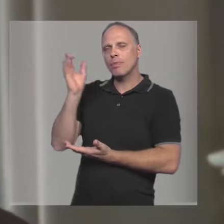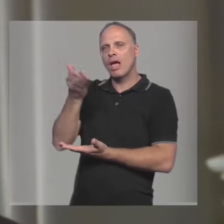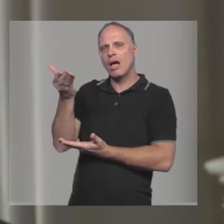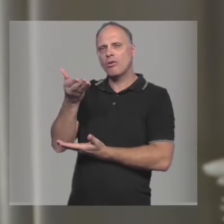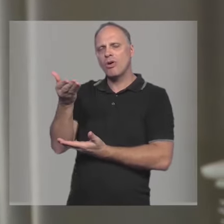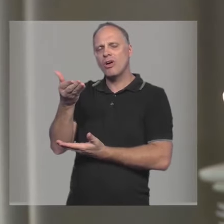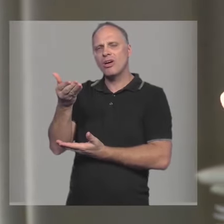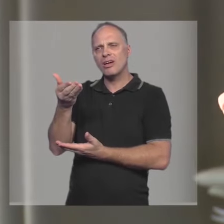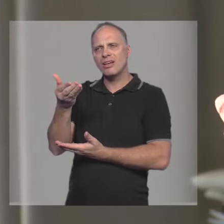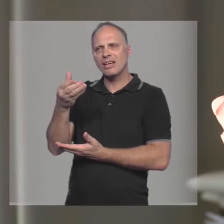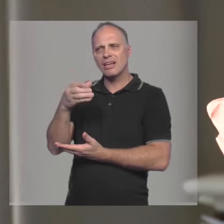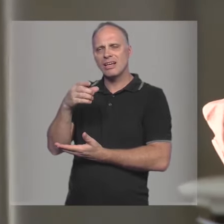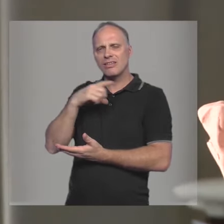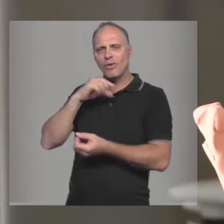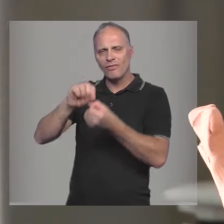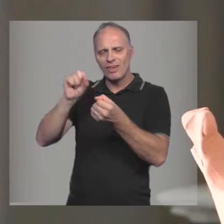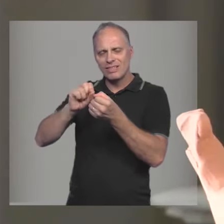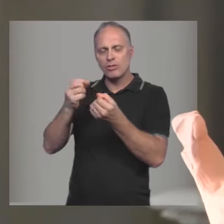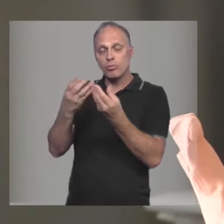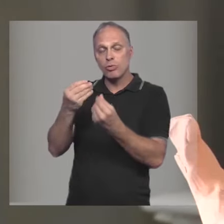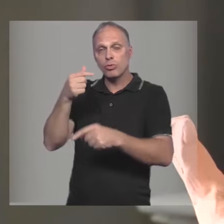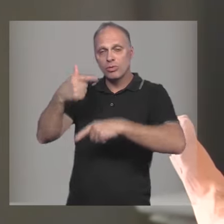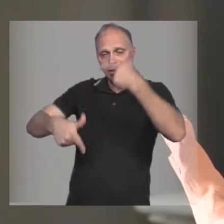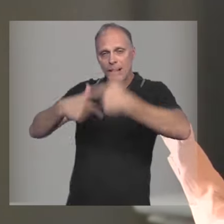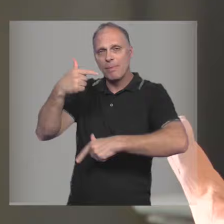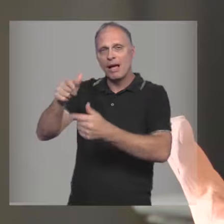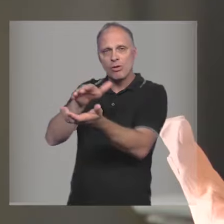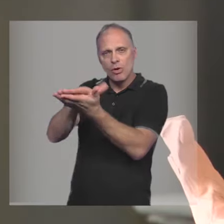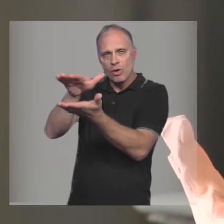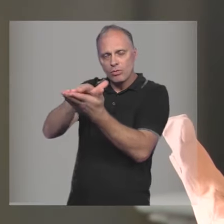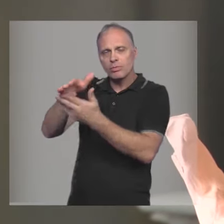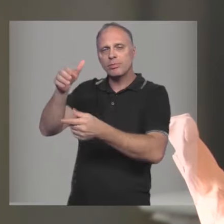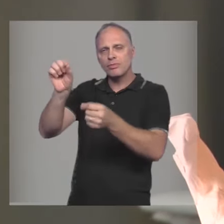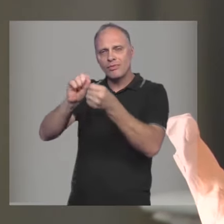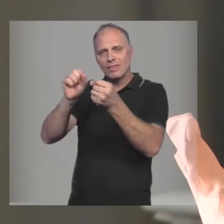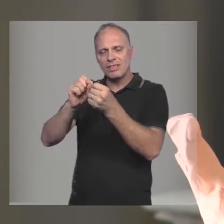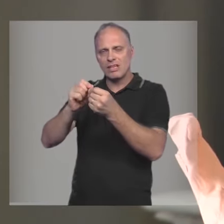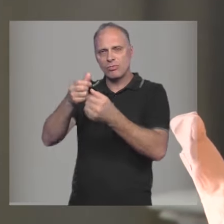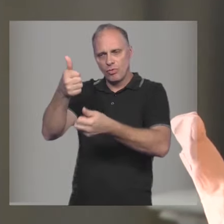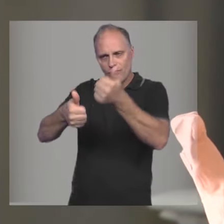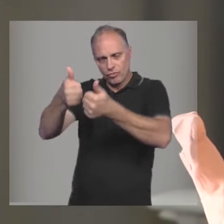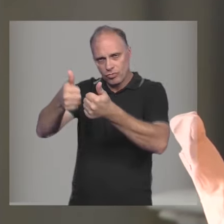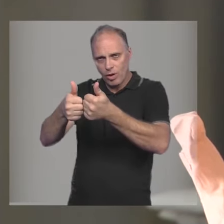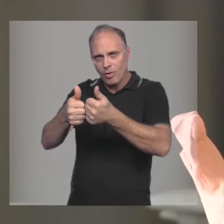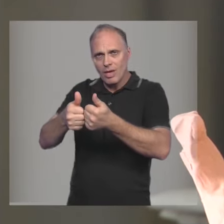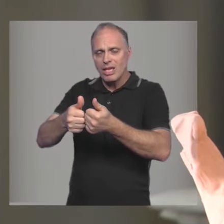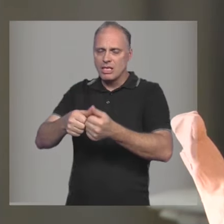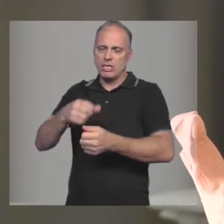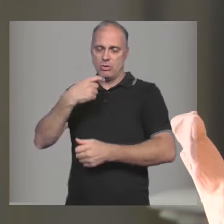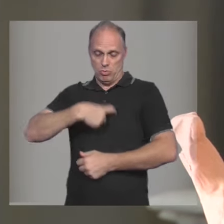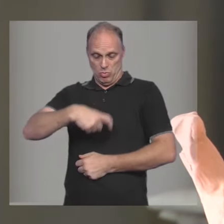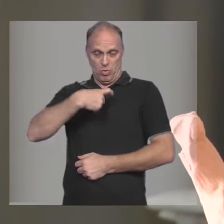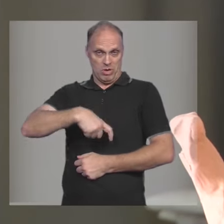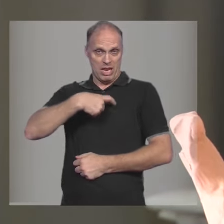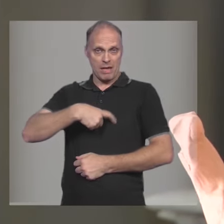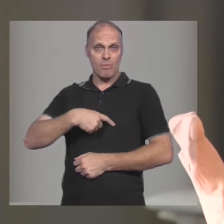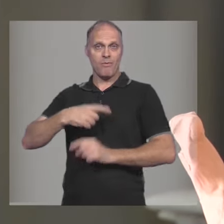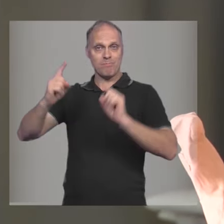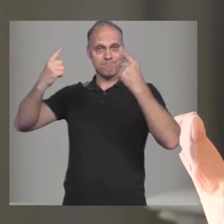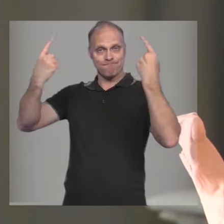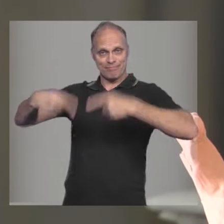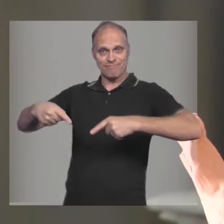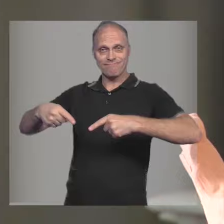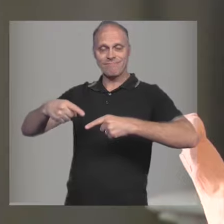agora daqui uns dias eu estou produzindo muito para futebol, o Grêmio daqui a 2 dias está indo a disputar